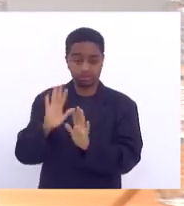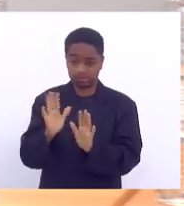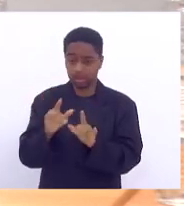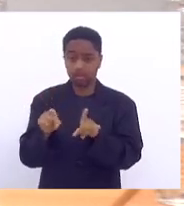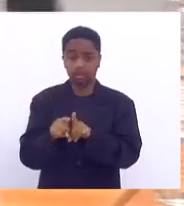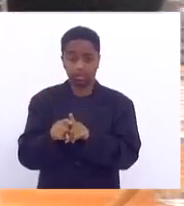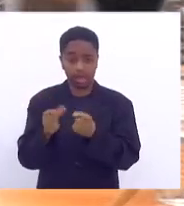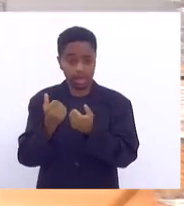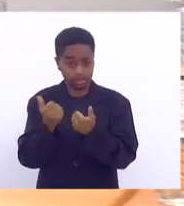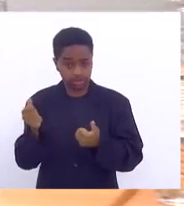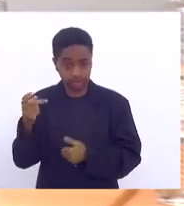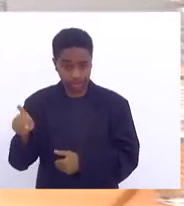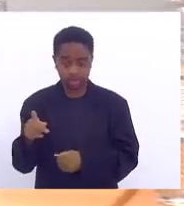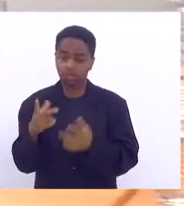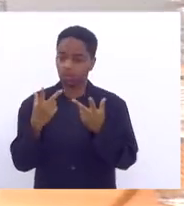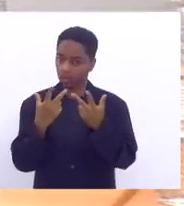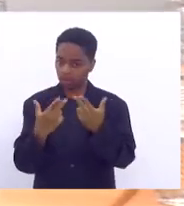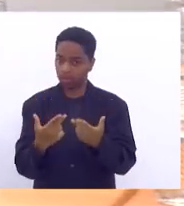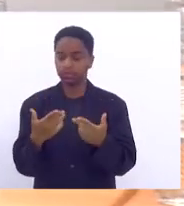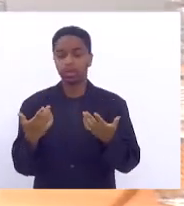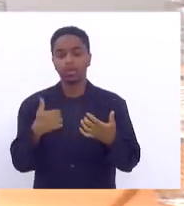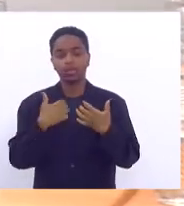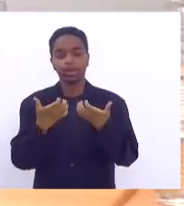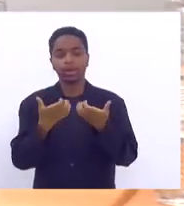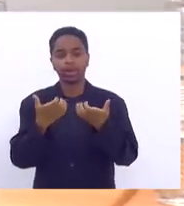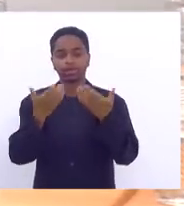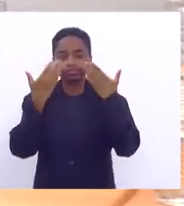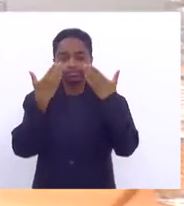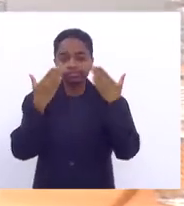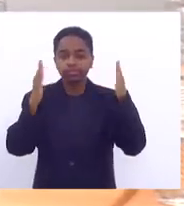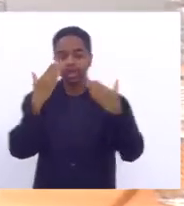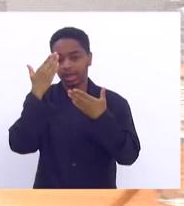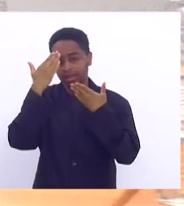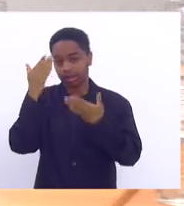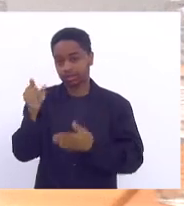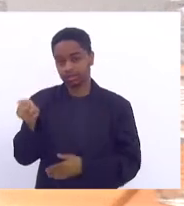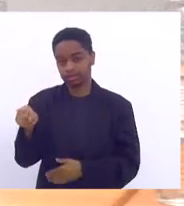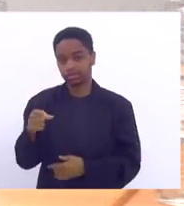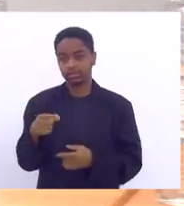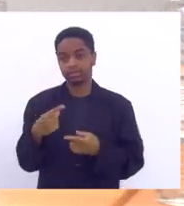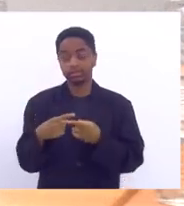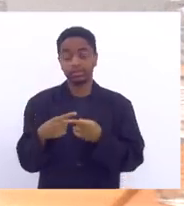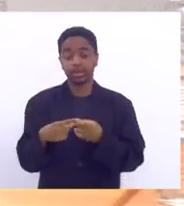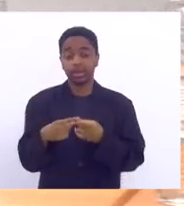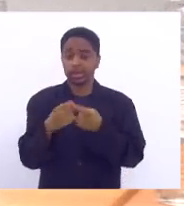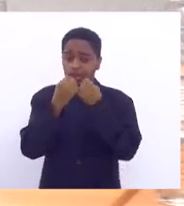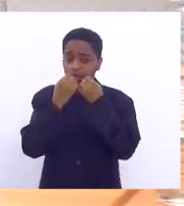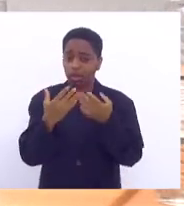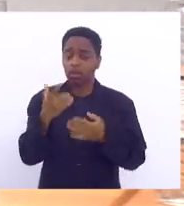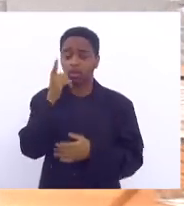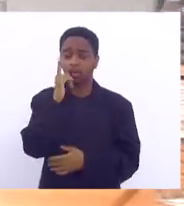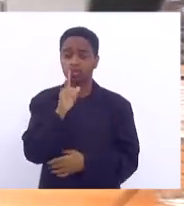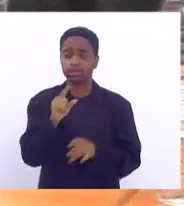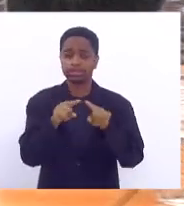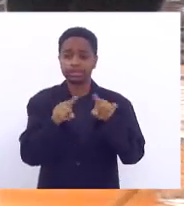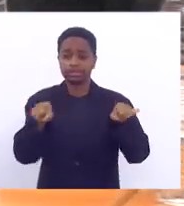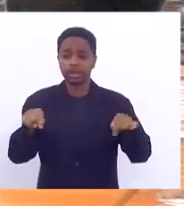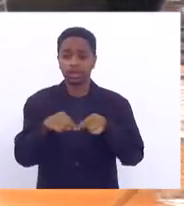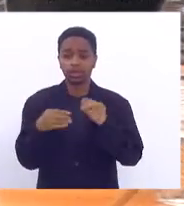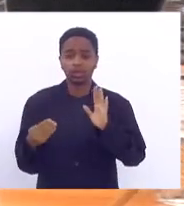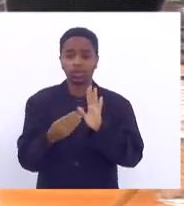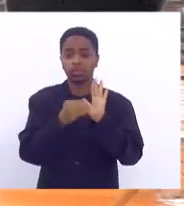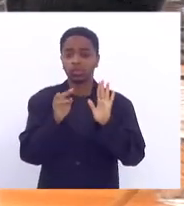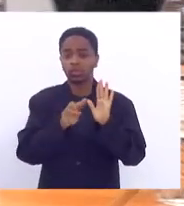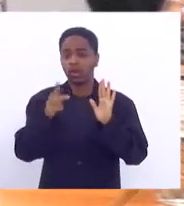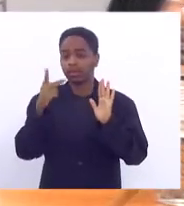também então eu quero aqui em público agradecer Ainda bem que a gente conseguiu colocar uma sala né com o nome do Dr